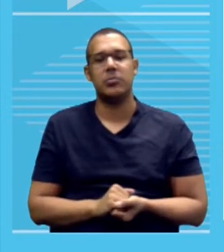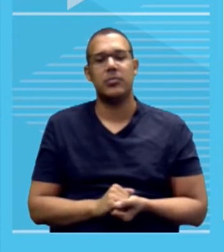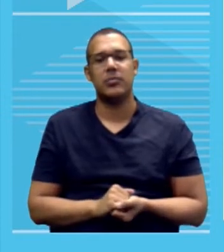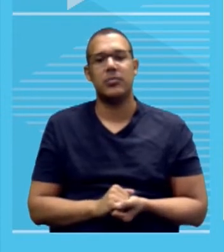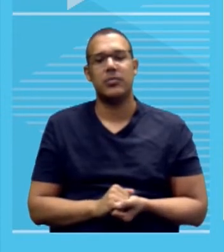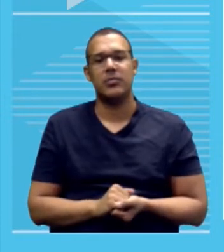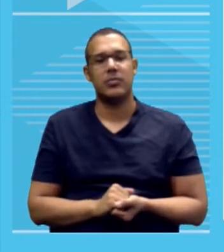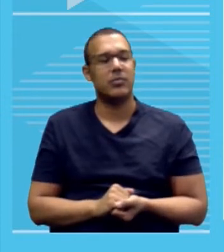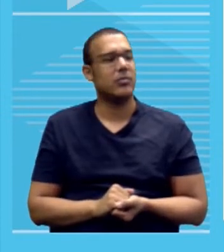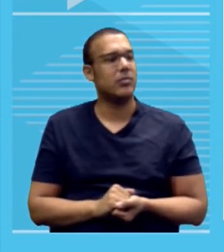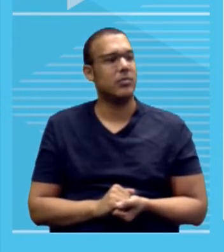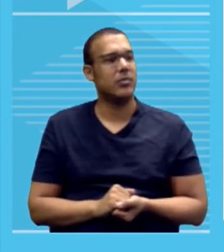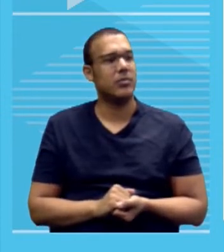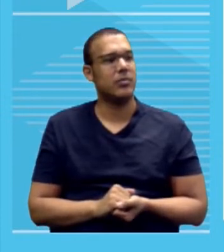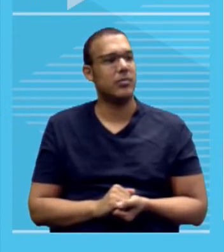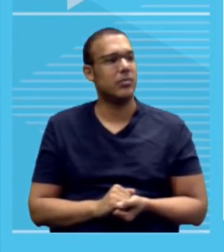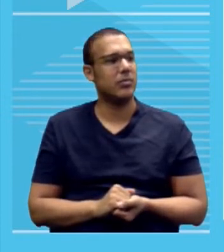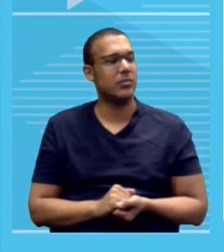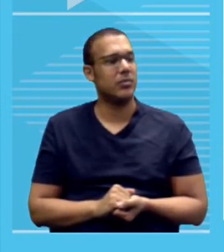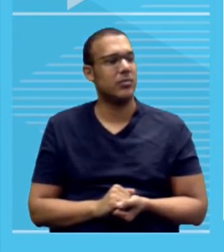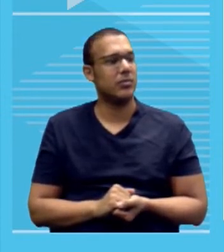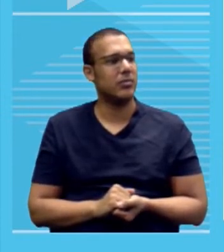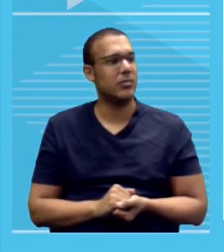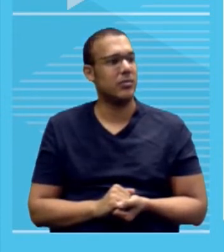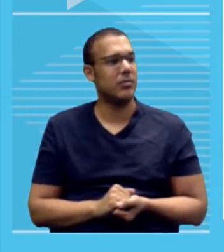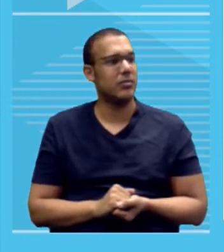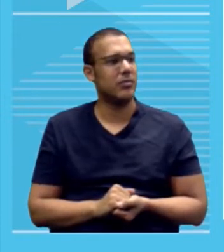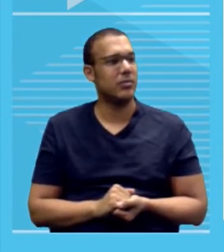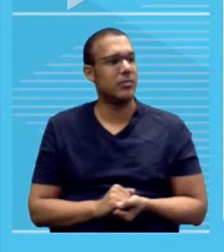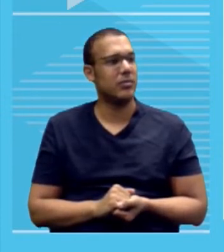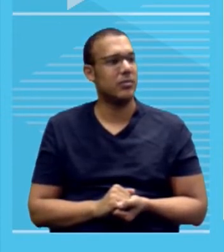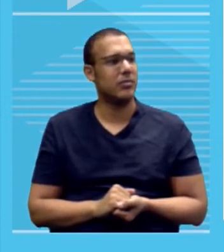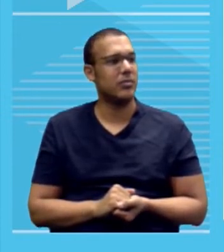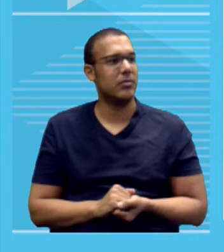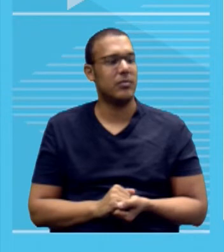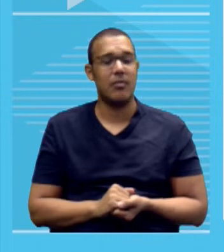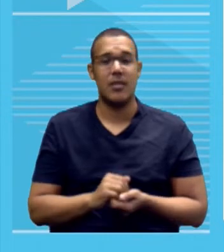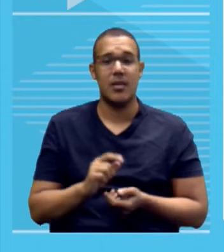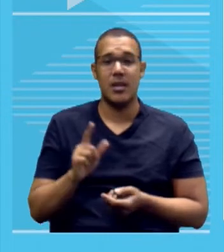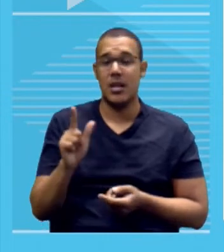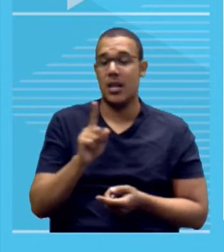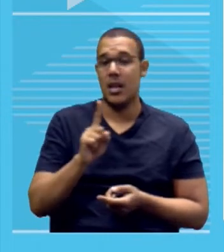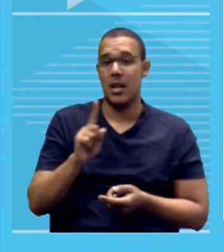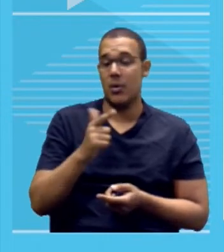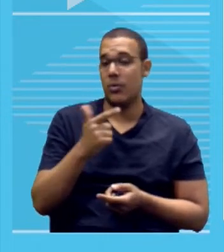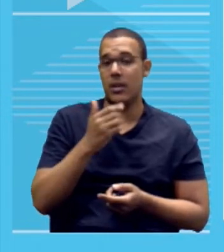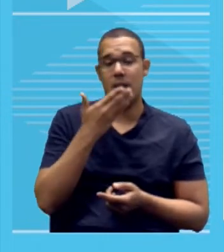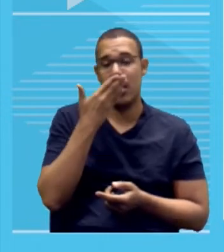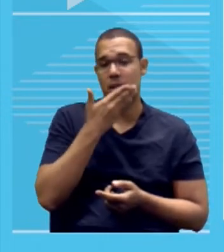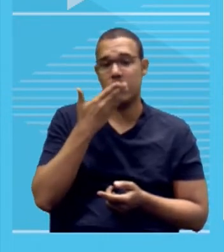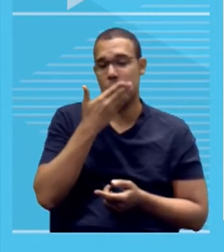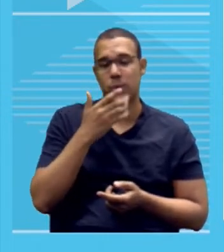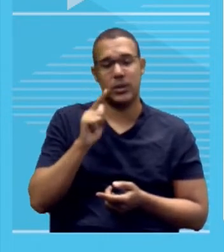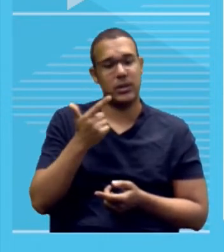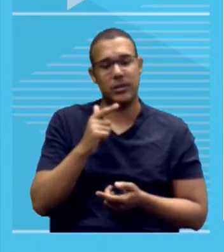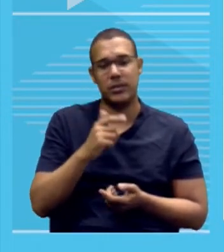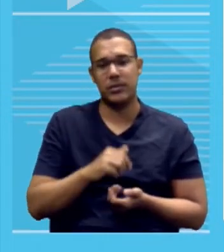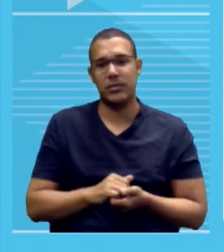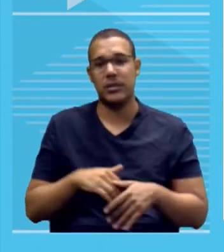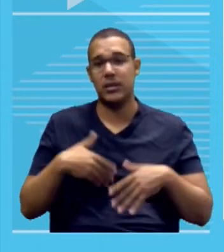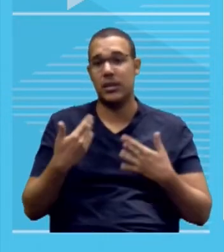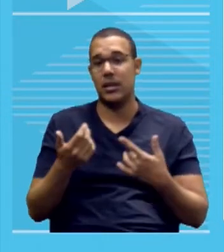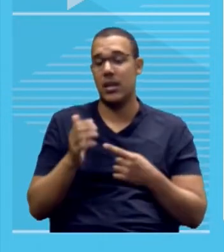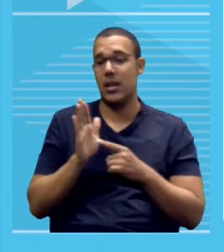não contém açúcar tá negativo contém não suga não contém açúcar ou seja ele tá te mostrando